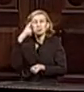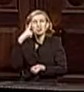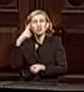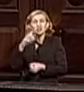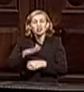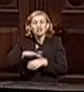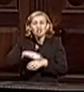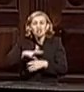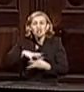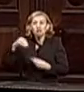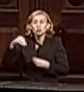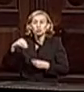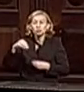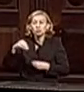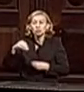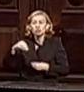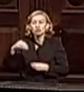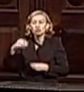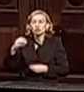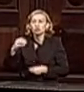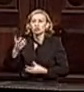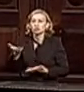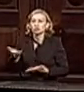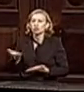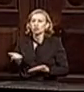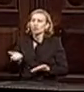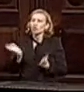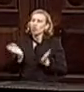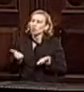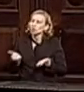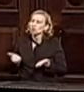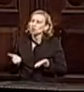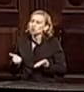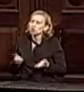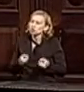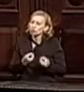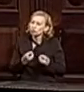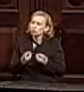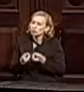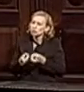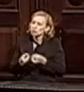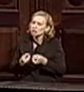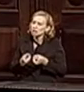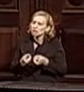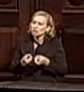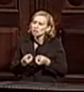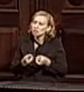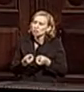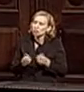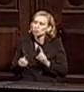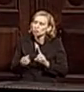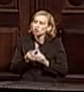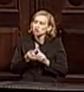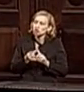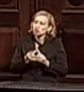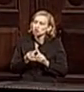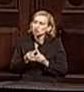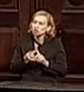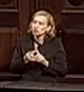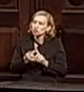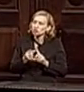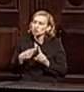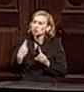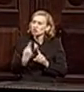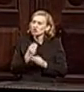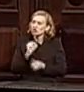O simples aumento de sobrevida, hoje em dia, não é o objetivo que se espera de um tratamento